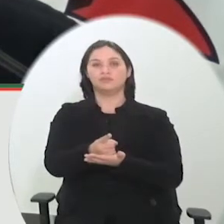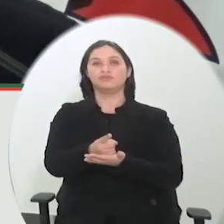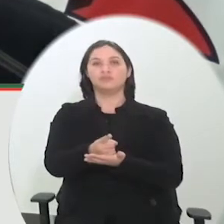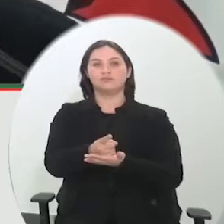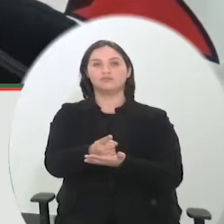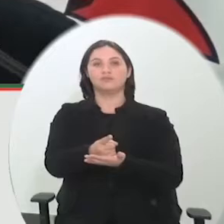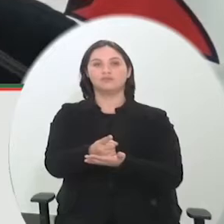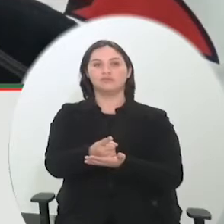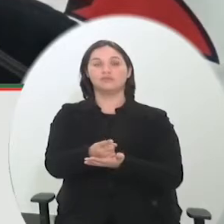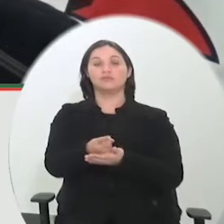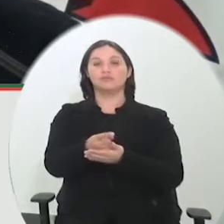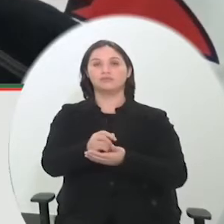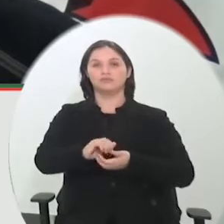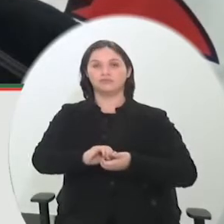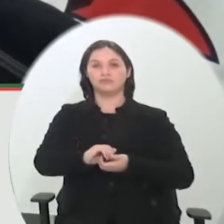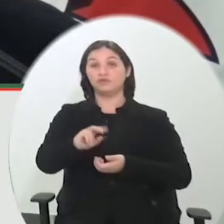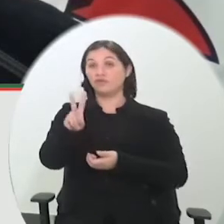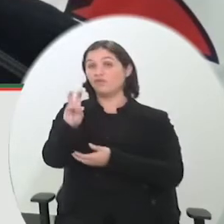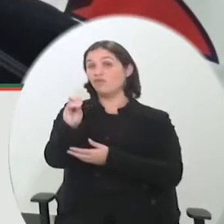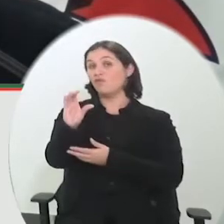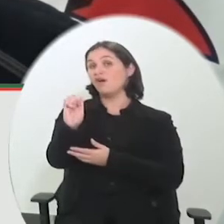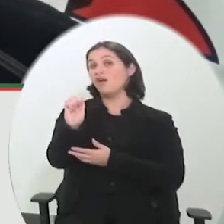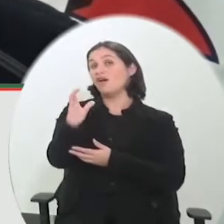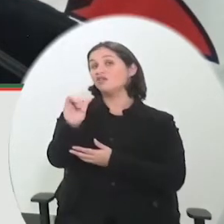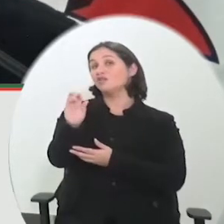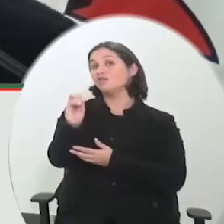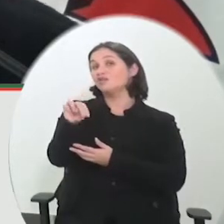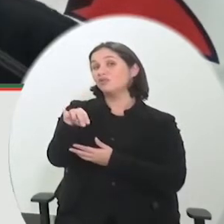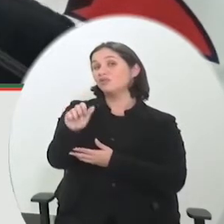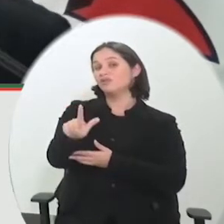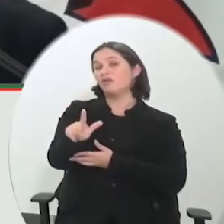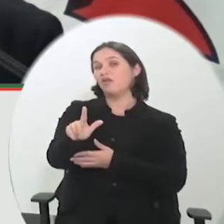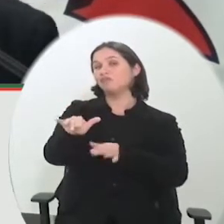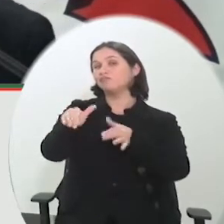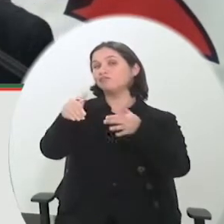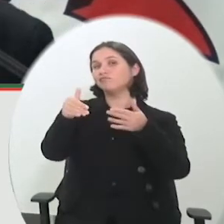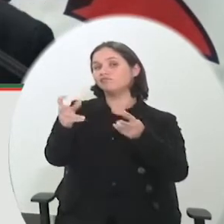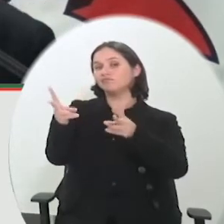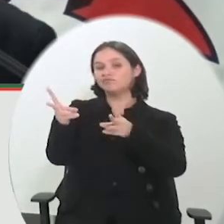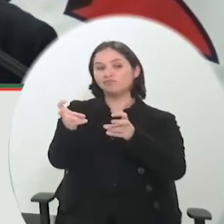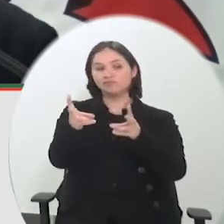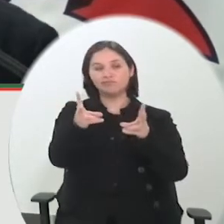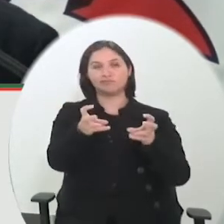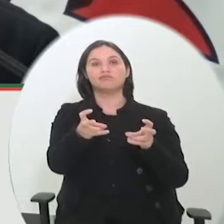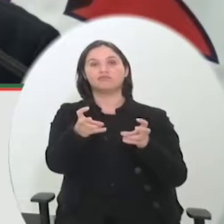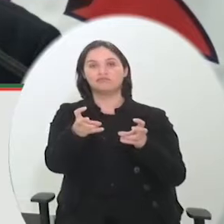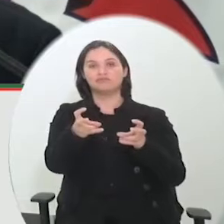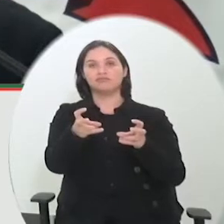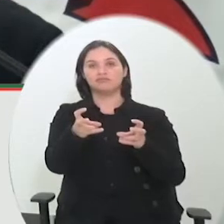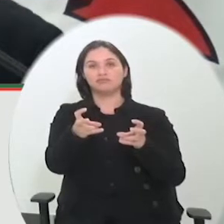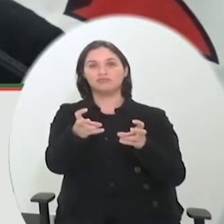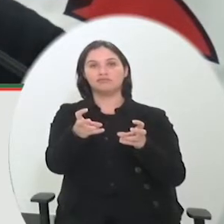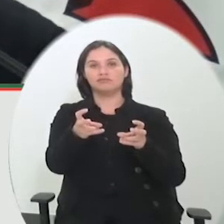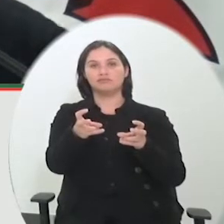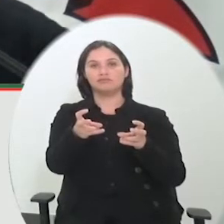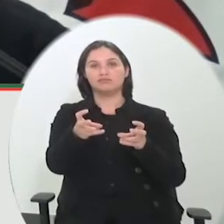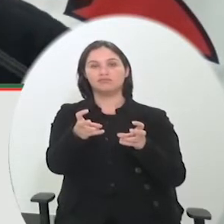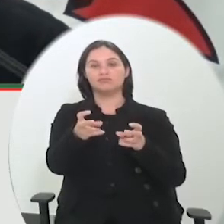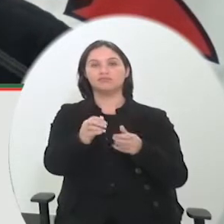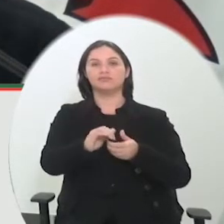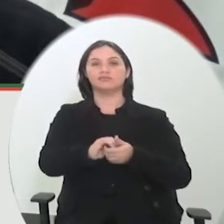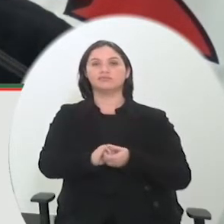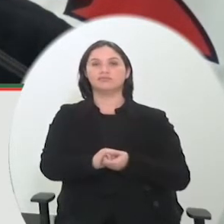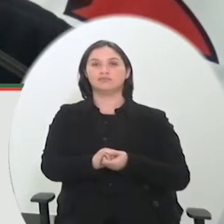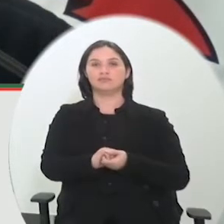prazer incondicional de assistir a população catarinense e os que nos visitam. Essa trajetória